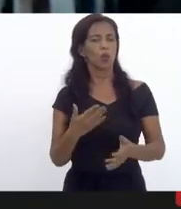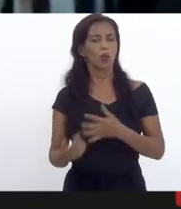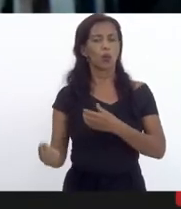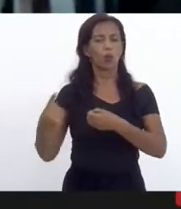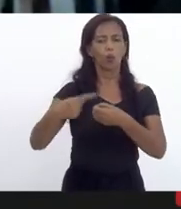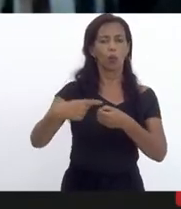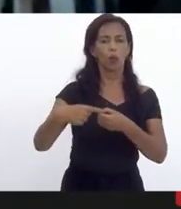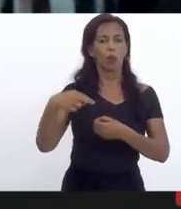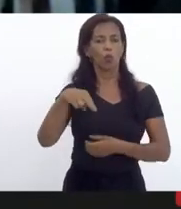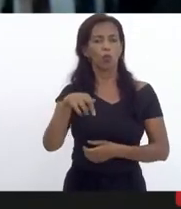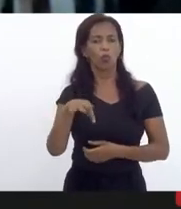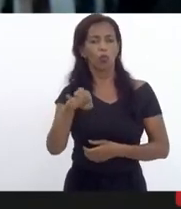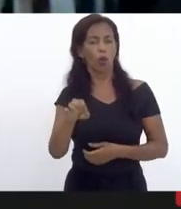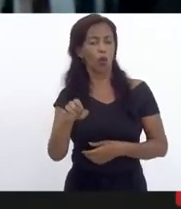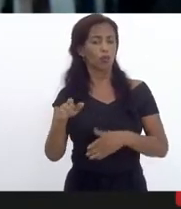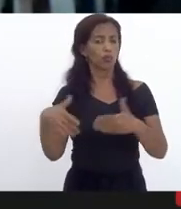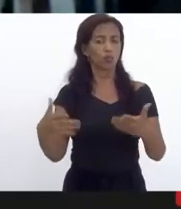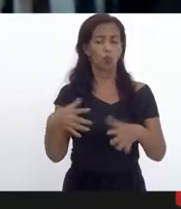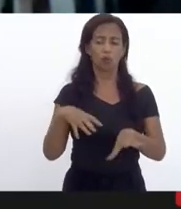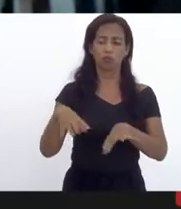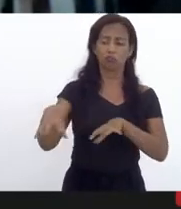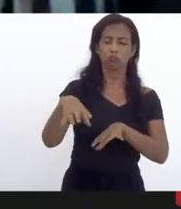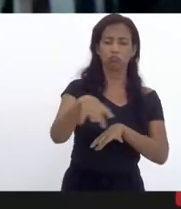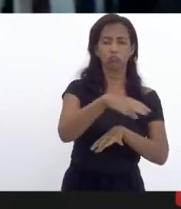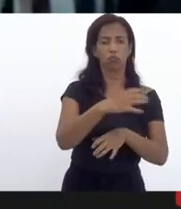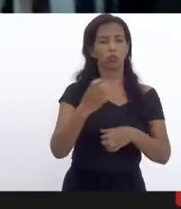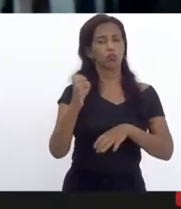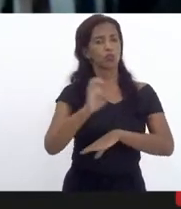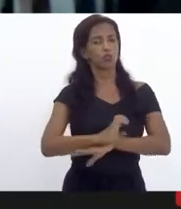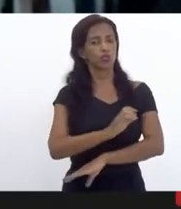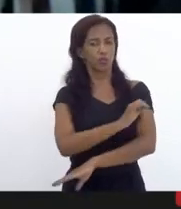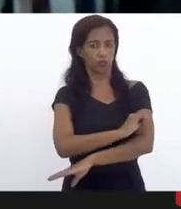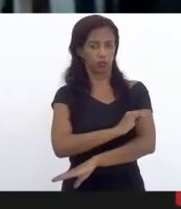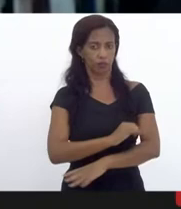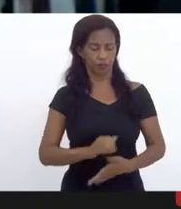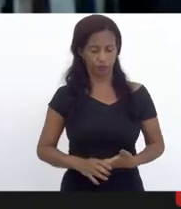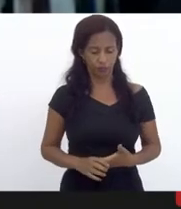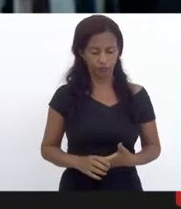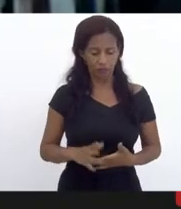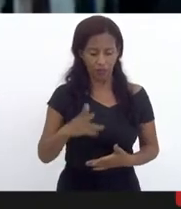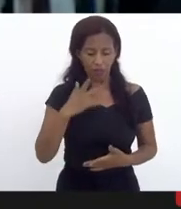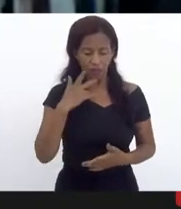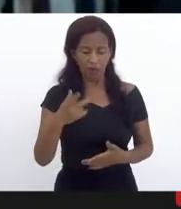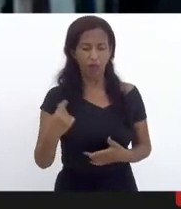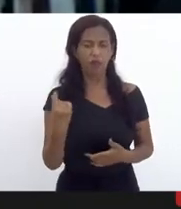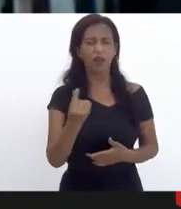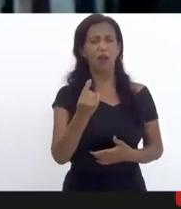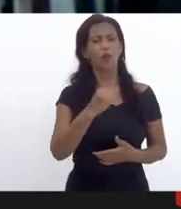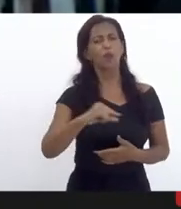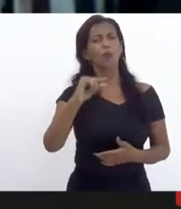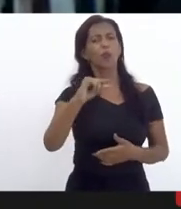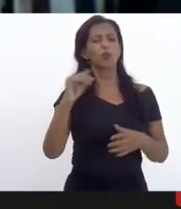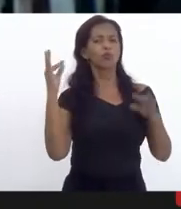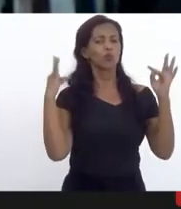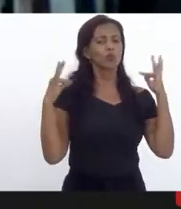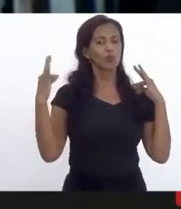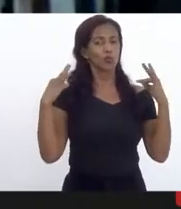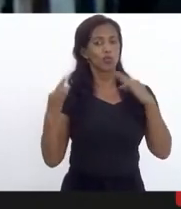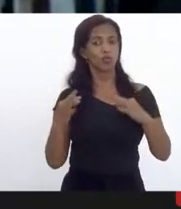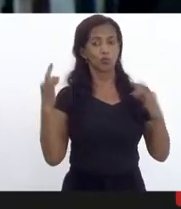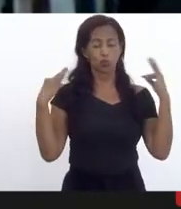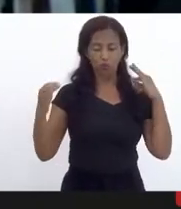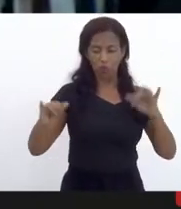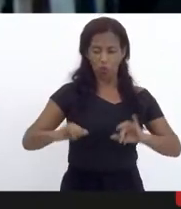região norte quanto do restante do estado do Rio de Janeiro. Eu vim falar um pouquinho sobre turismo, turismo que